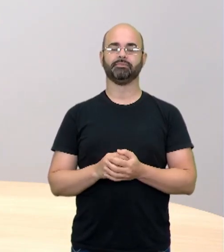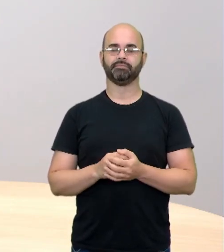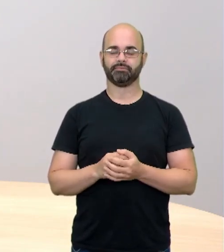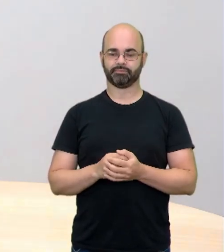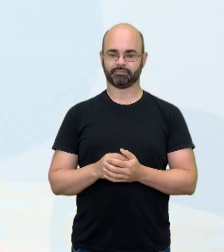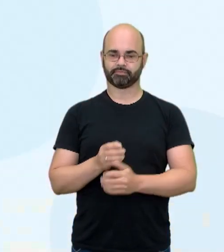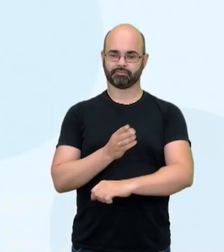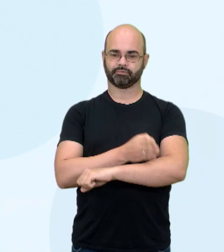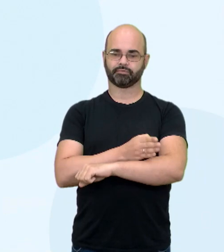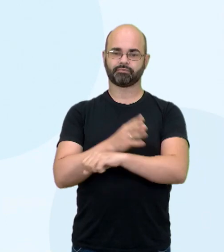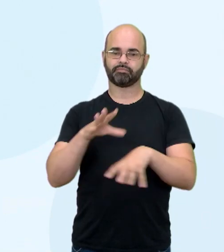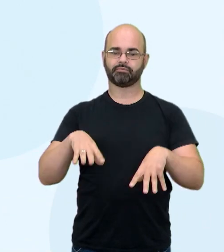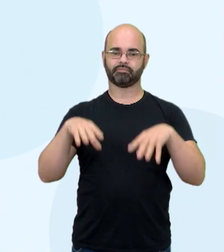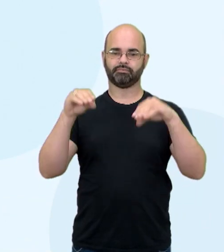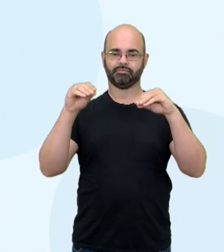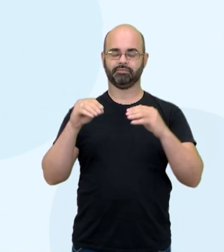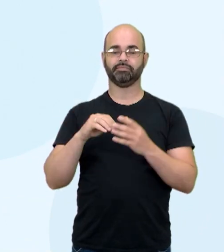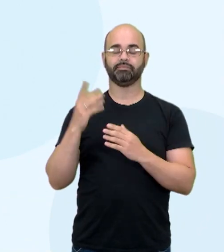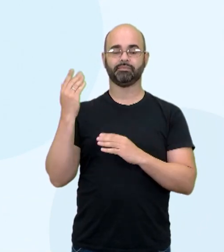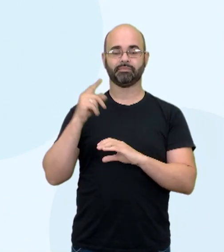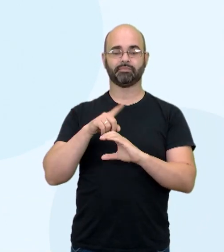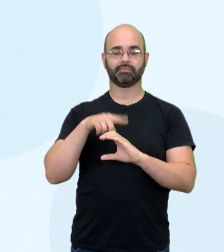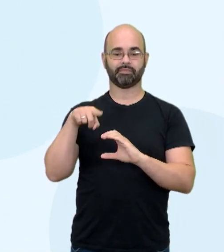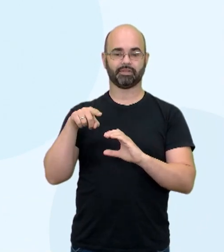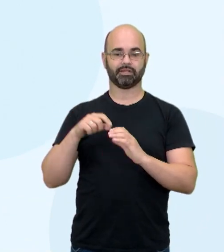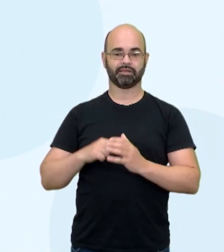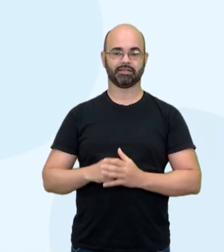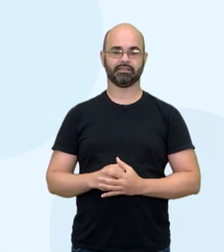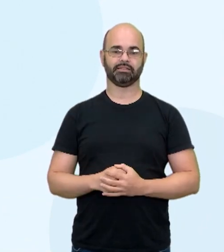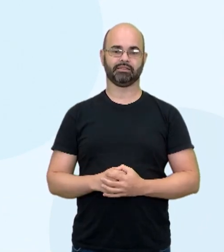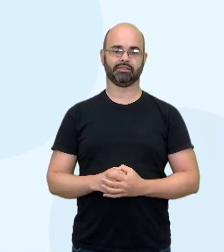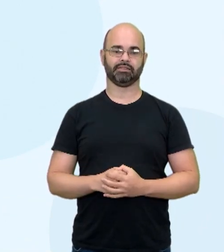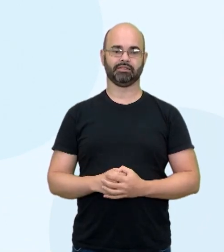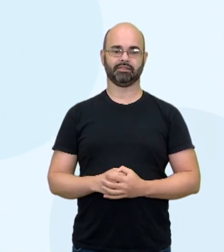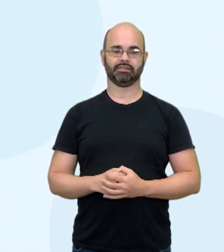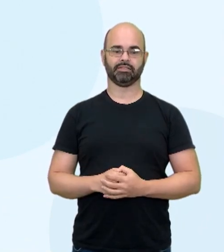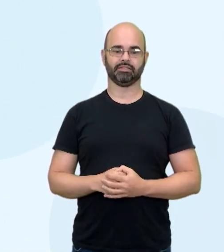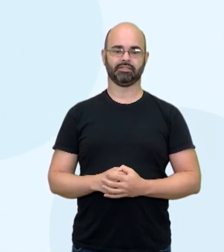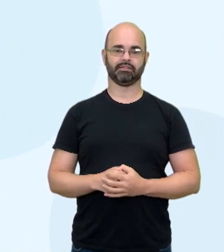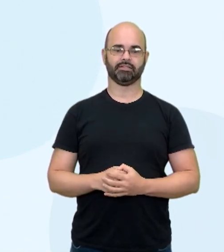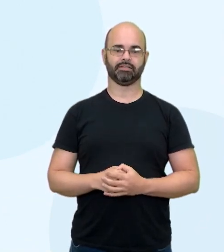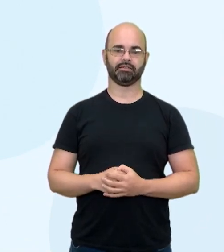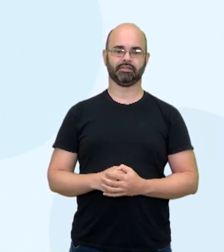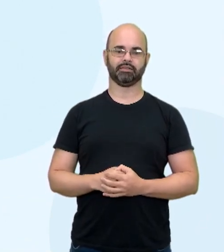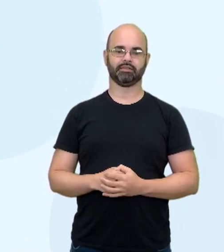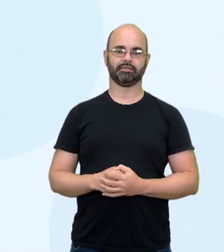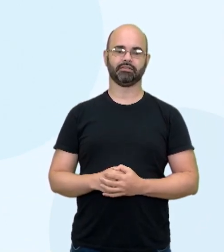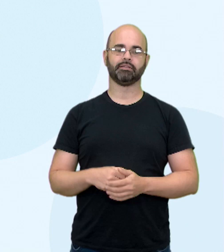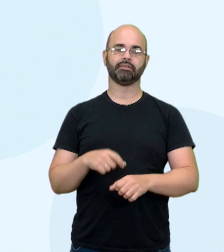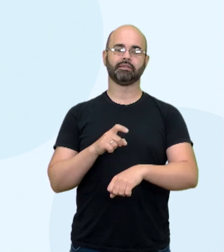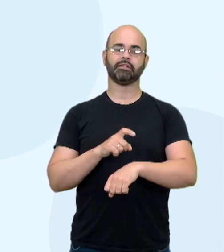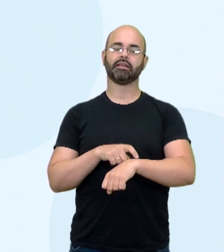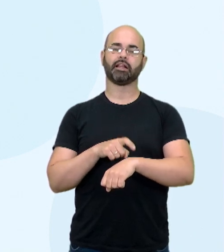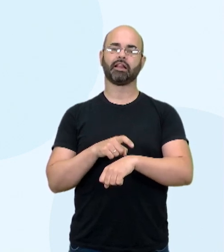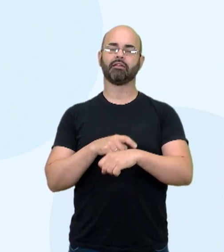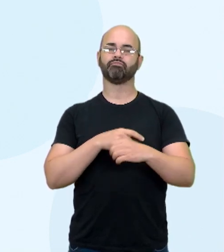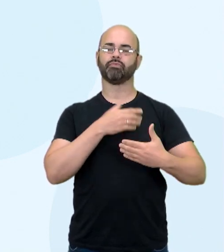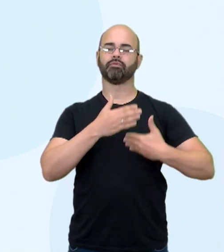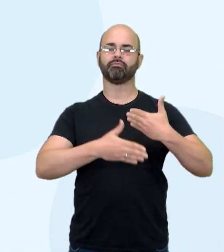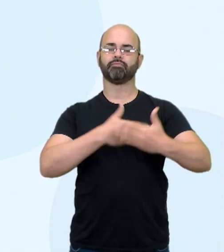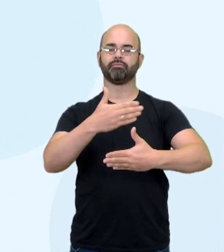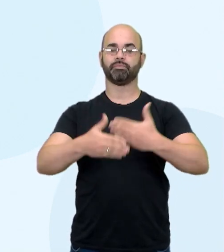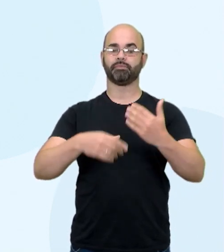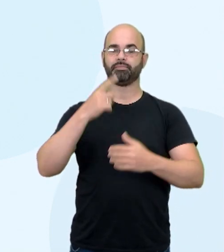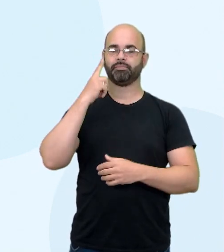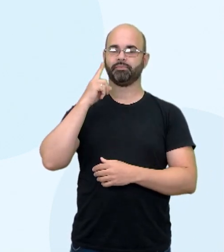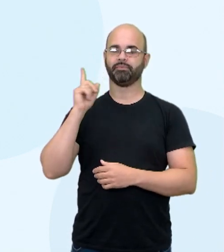sobre ciência na Idade Média, a gente precisa entender onde que a gente está na linha do tempo, né? Então, se a gente pegar essa linha